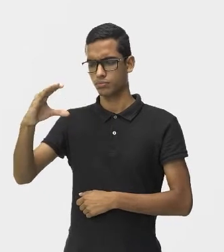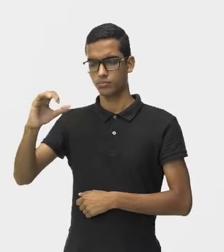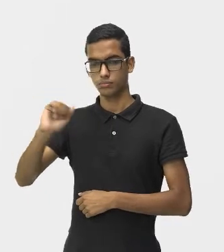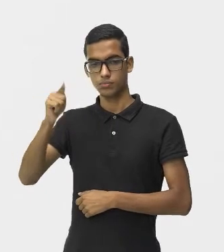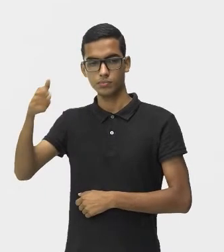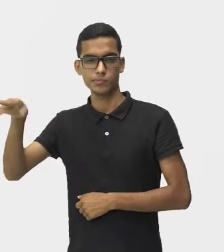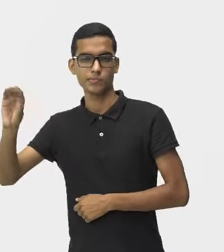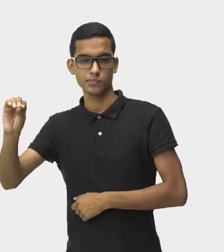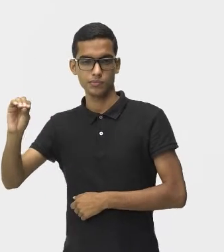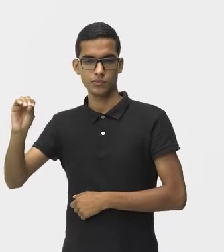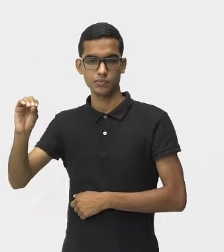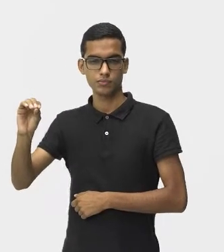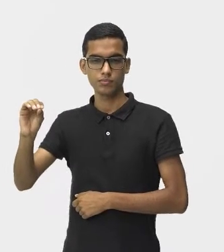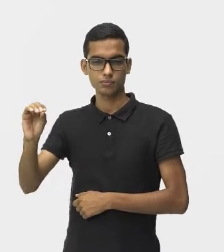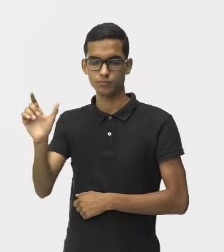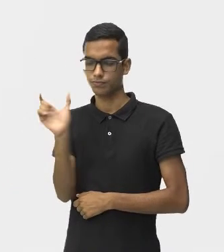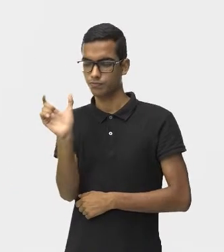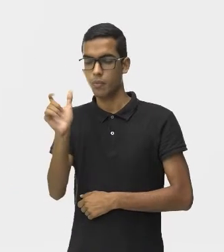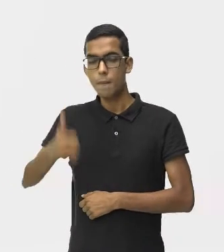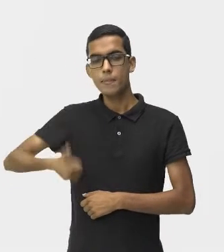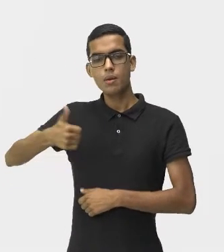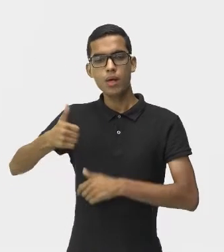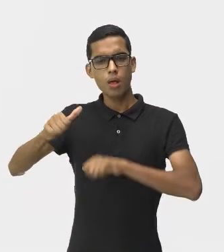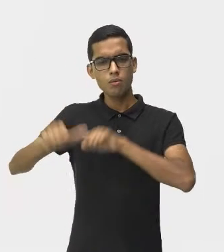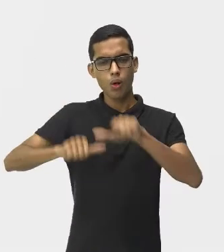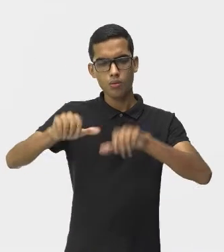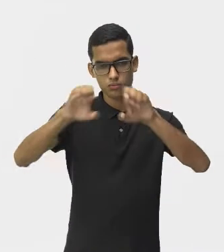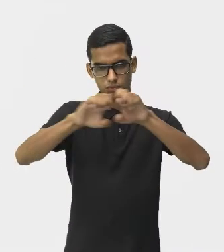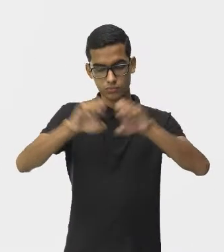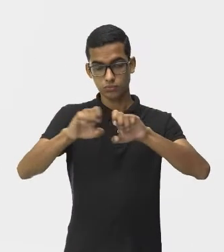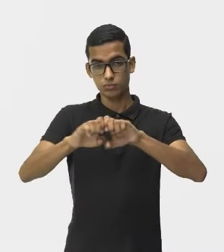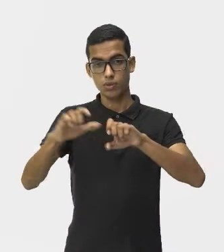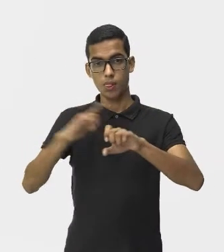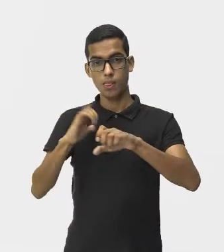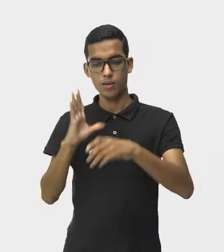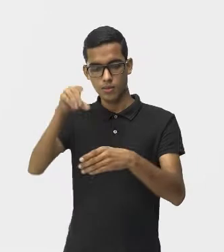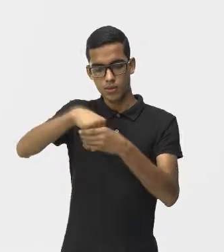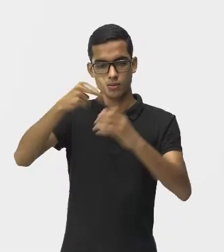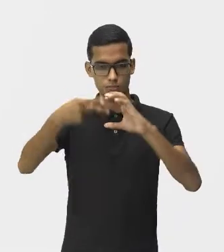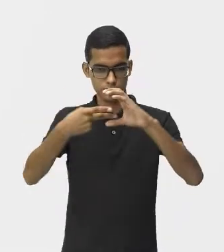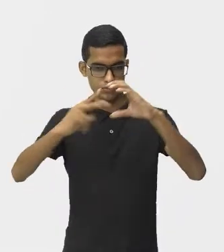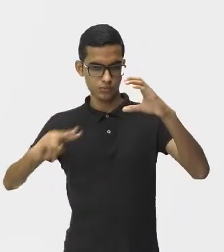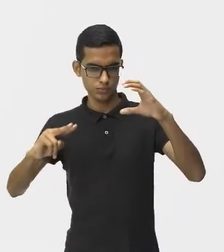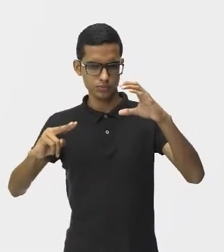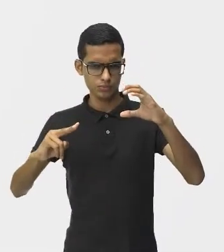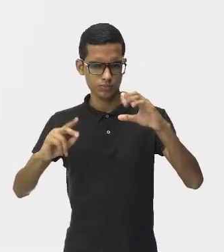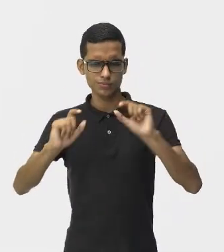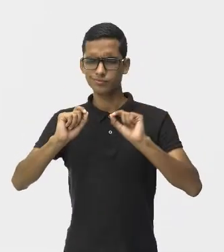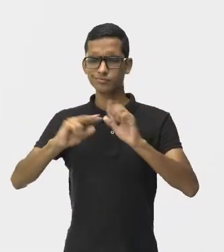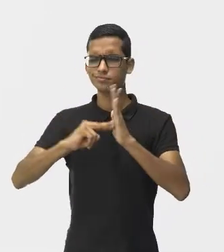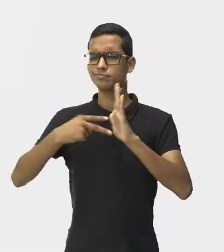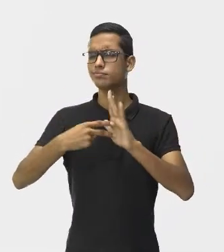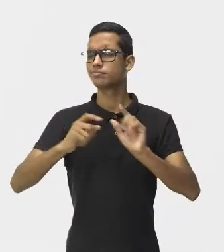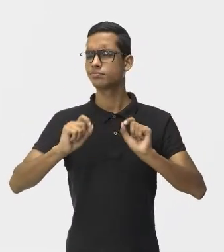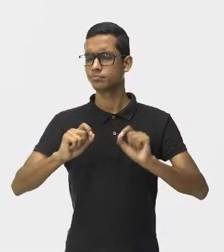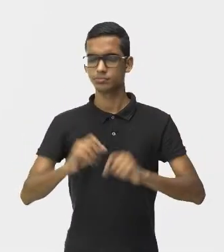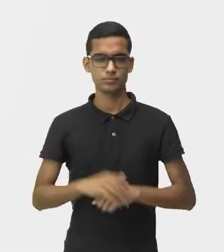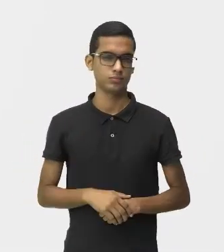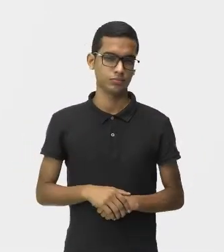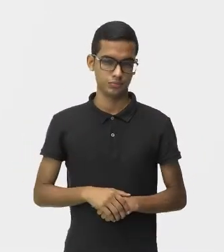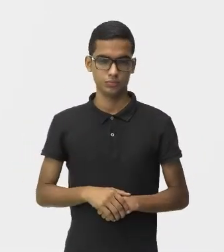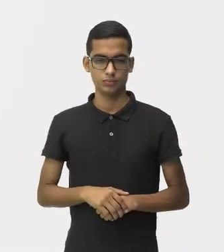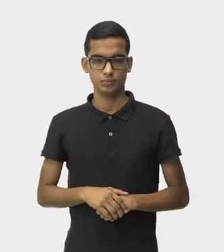é o nome da mutação estrutural que acontece no cromossomo. Então, o que é a deleção? É a